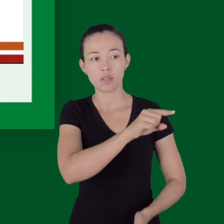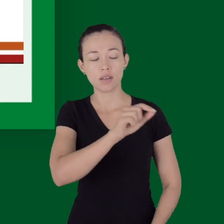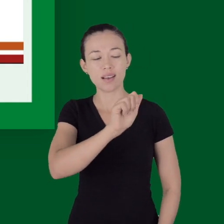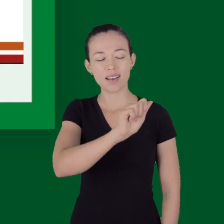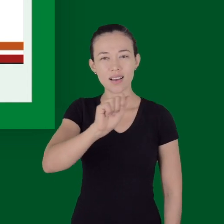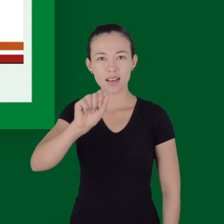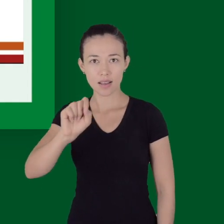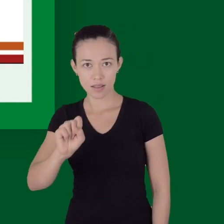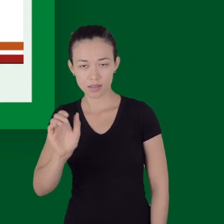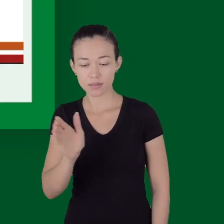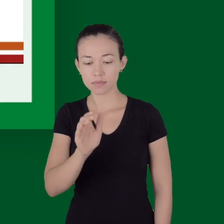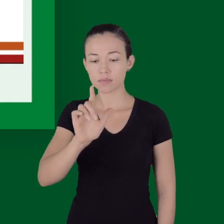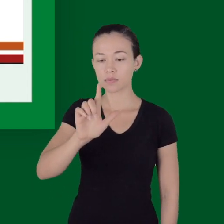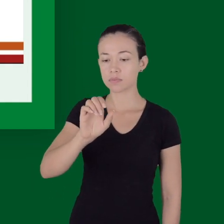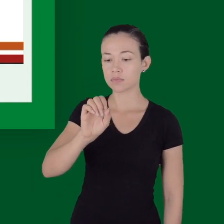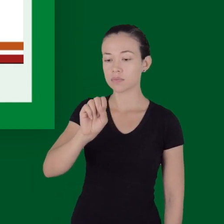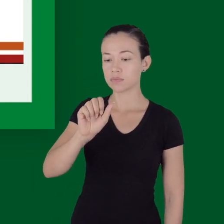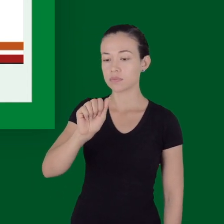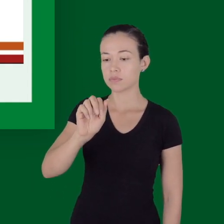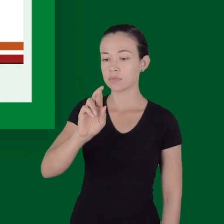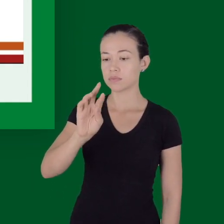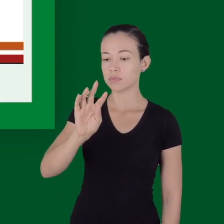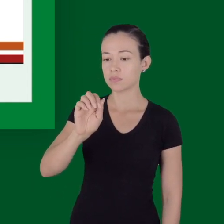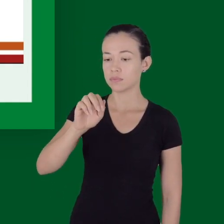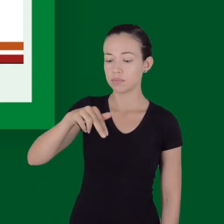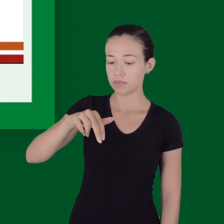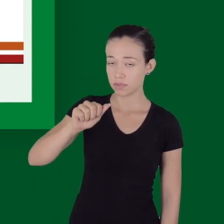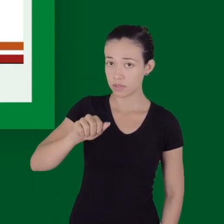regulador fez a hipótese diagnóstica de um AVC. O